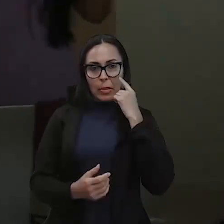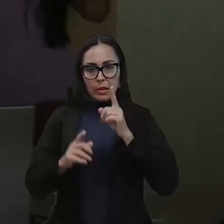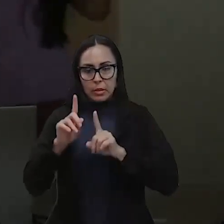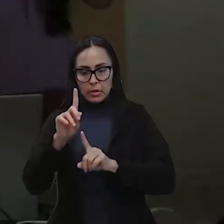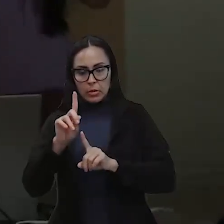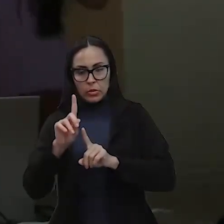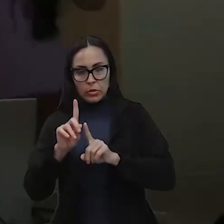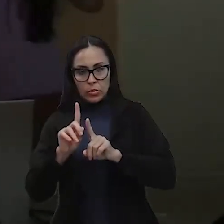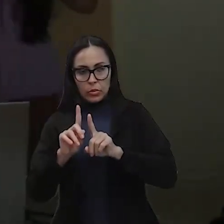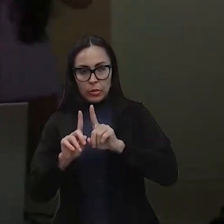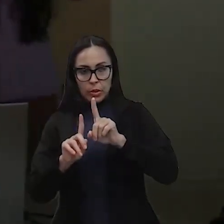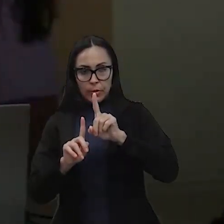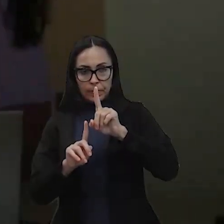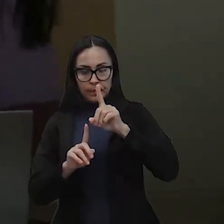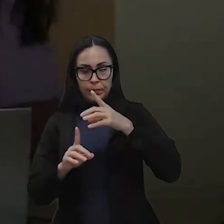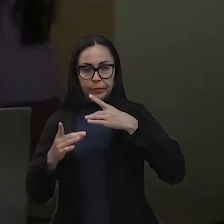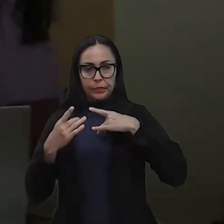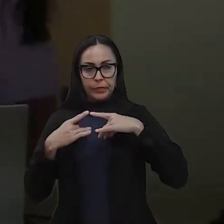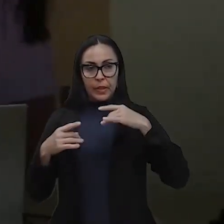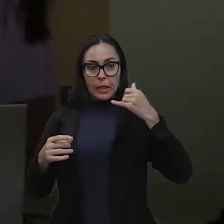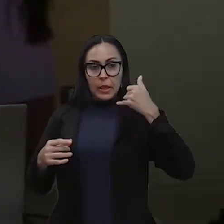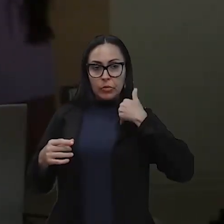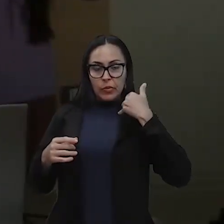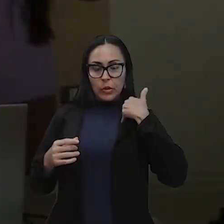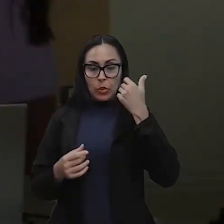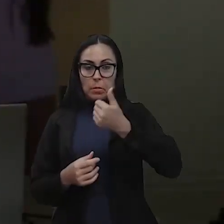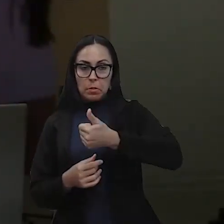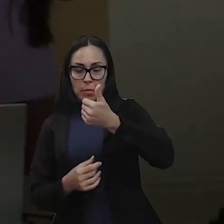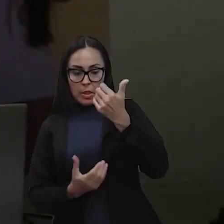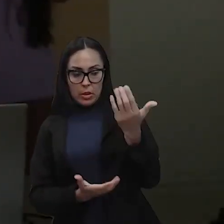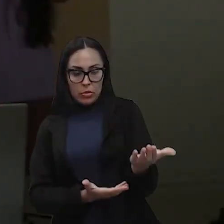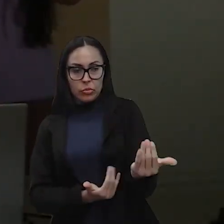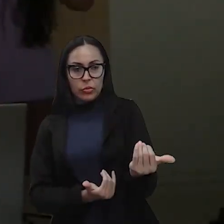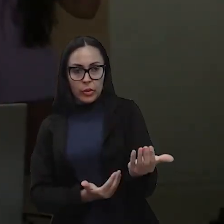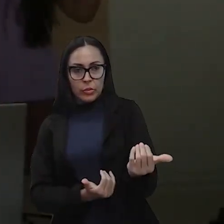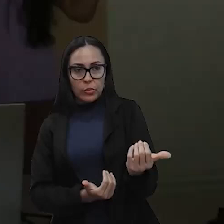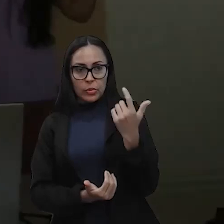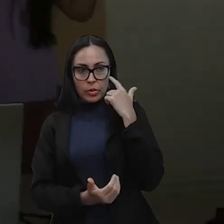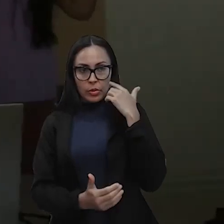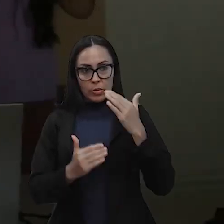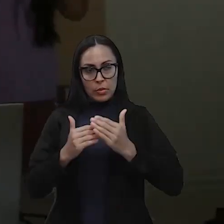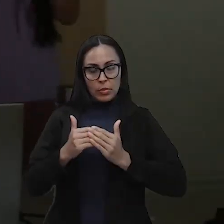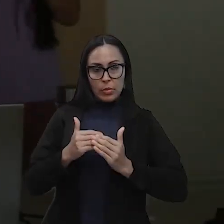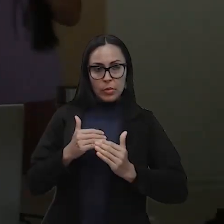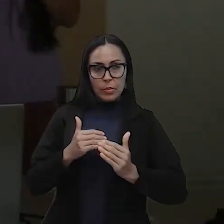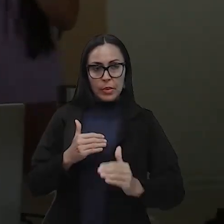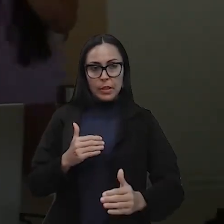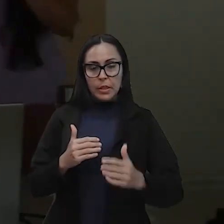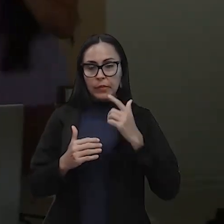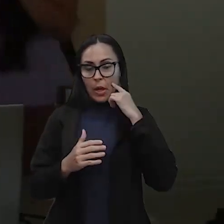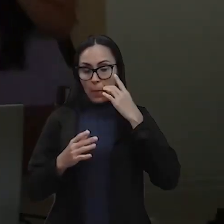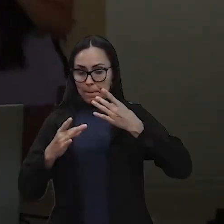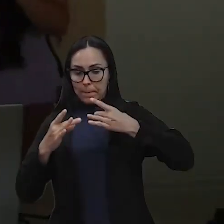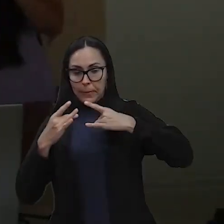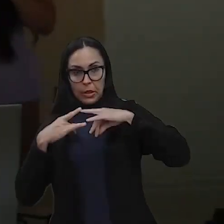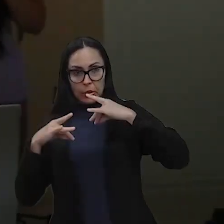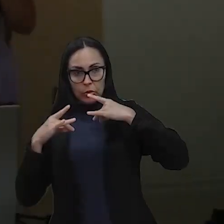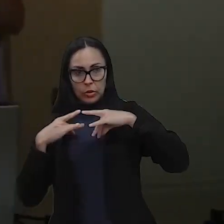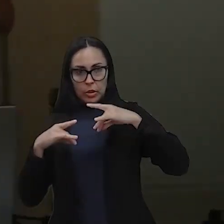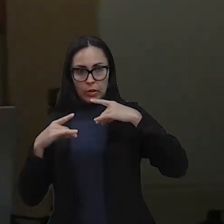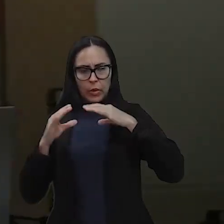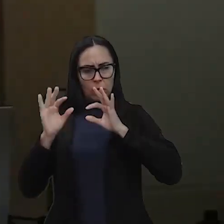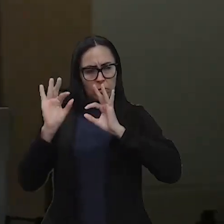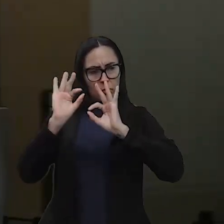idade, na primeira juventude, eles começam a ficar, os hormônios começam a se regular. E agora,